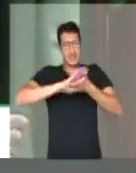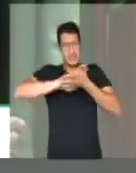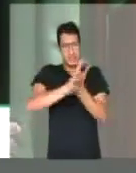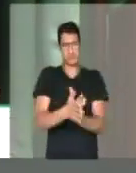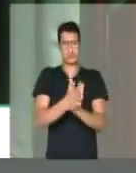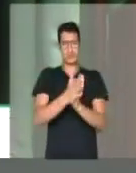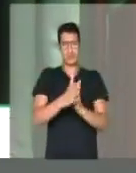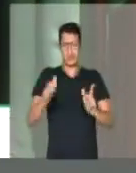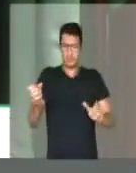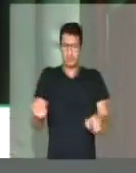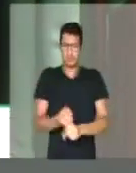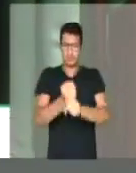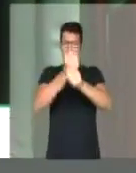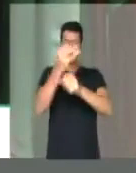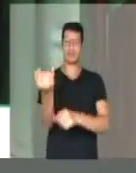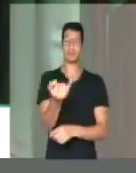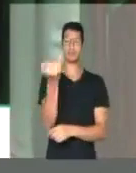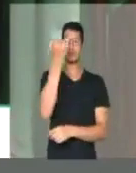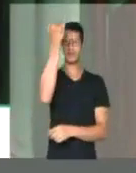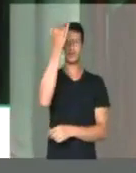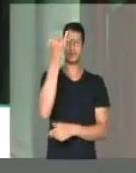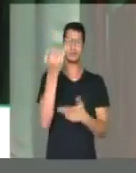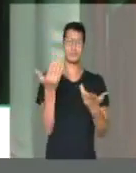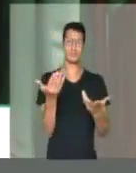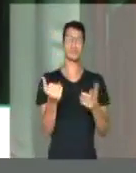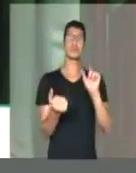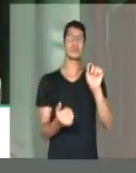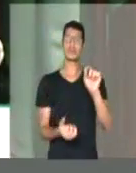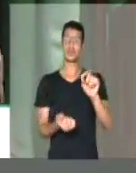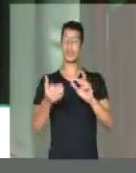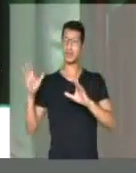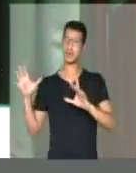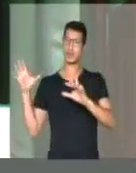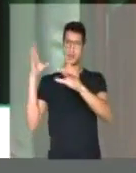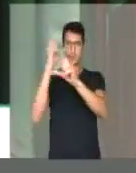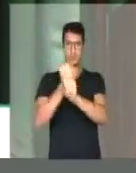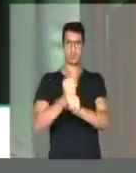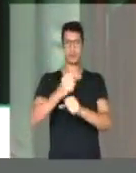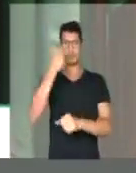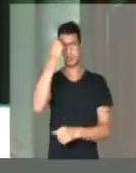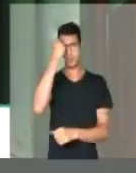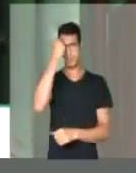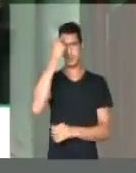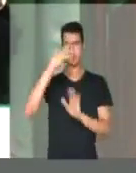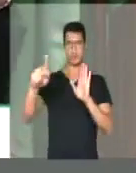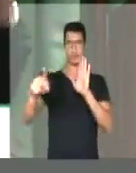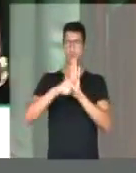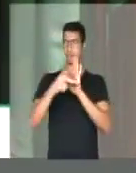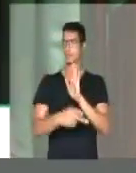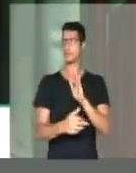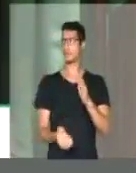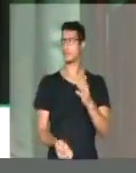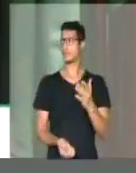destruir uma obra importante de que reúne o pensamento.